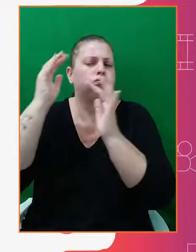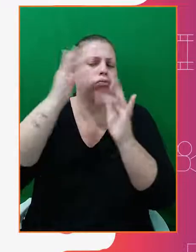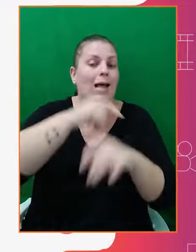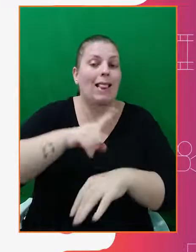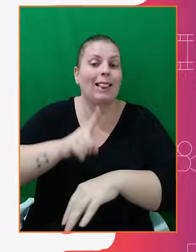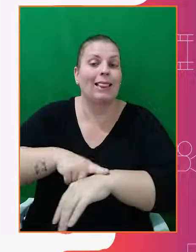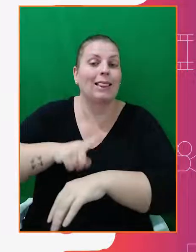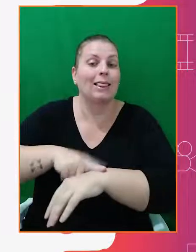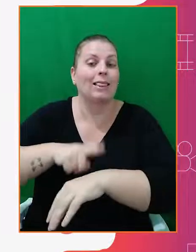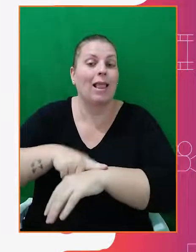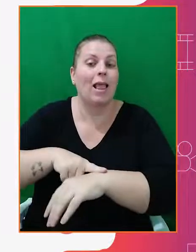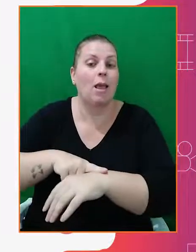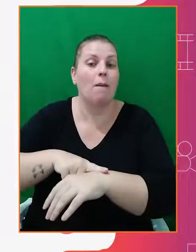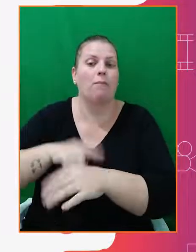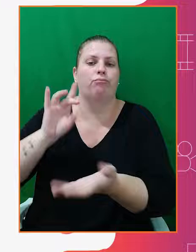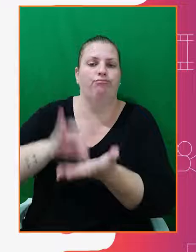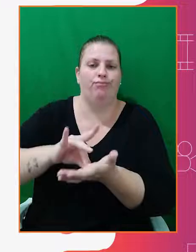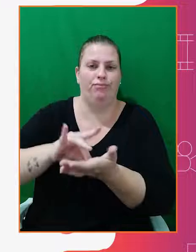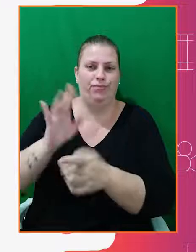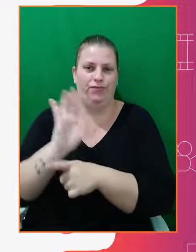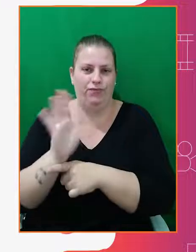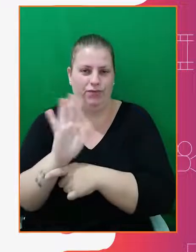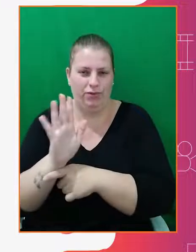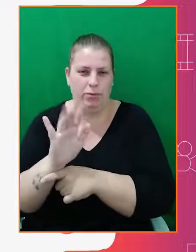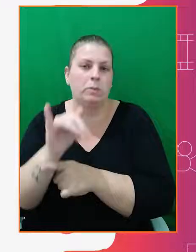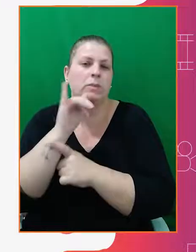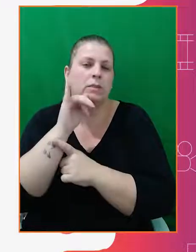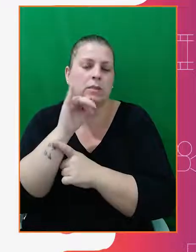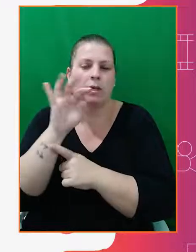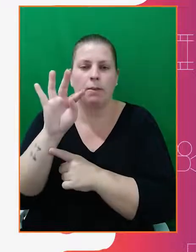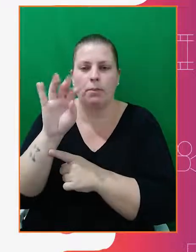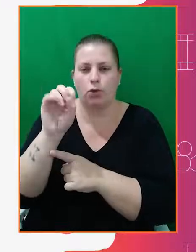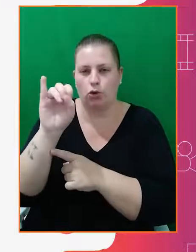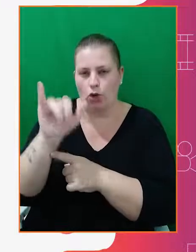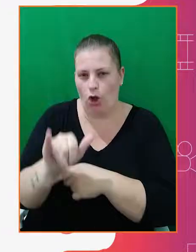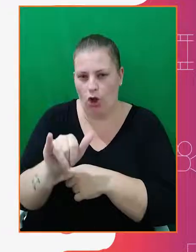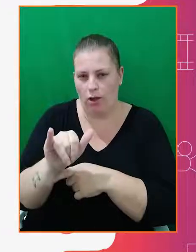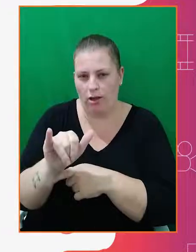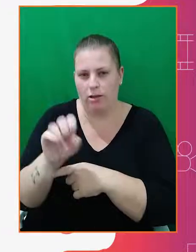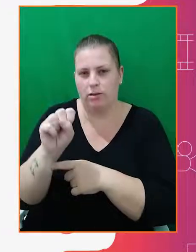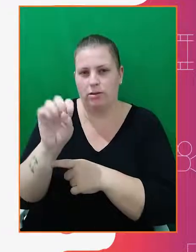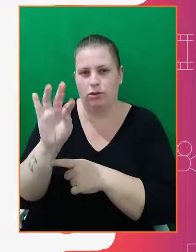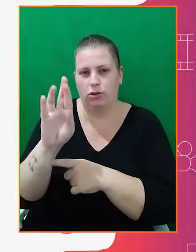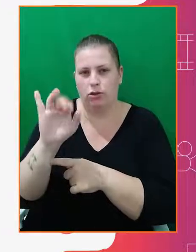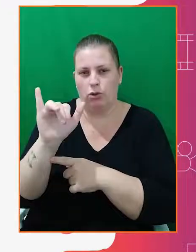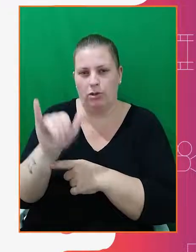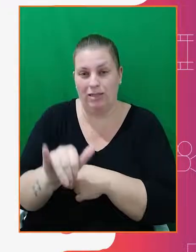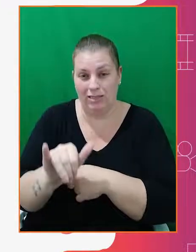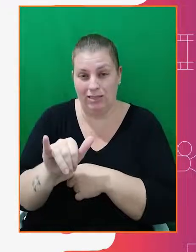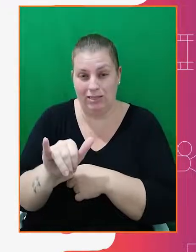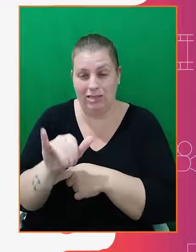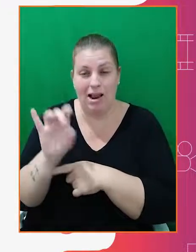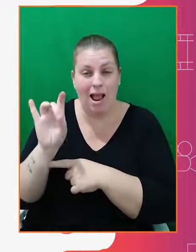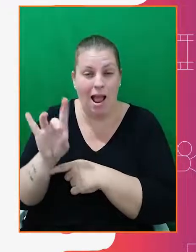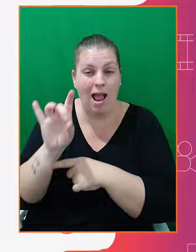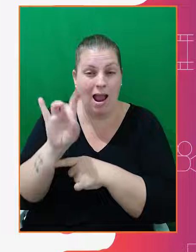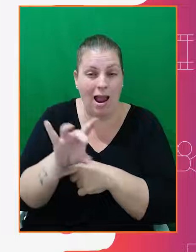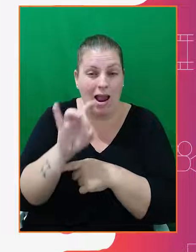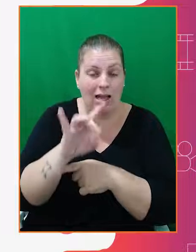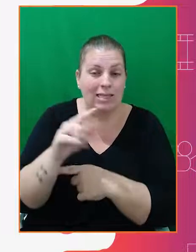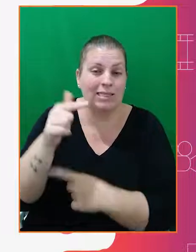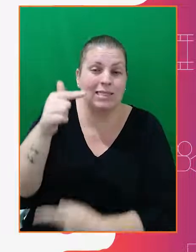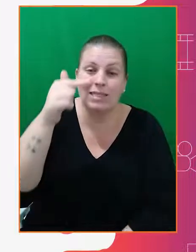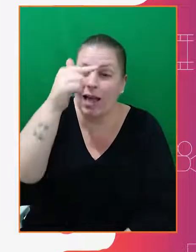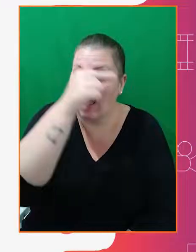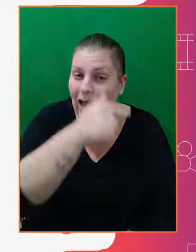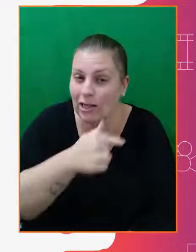vai demorar para ser feito o filme. Em Toy Story, por exemplo, a Pixar informou que cada frame, cada fotograma